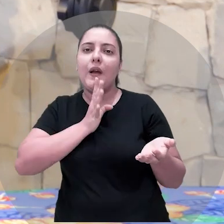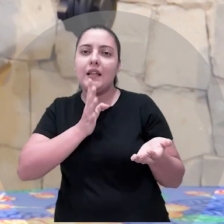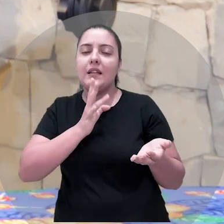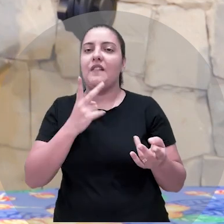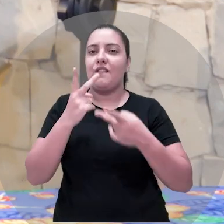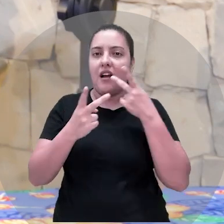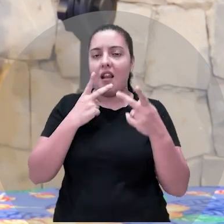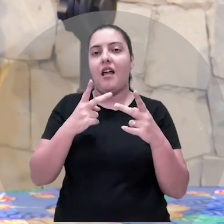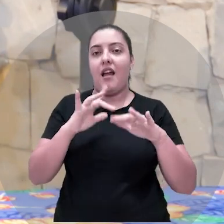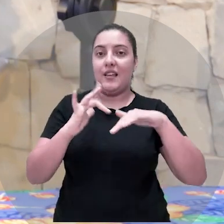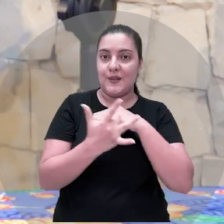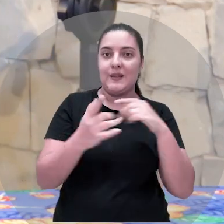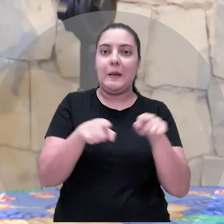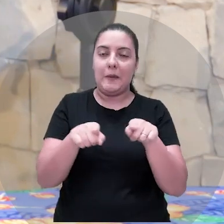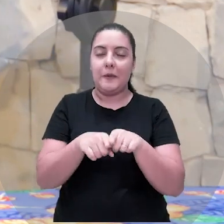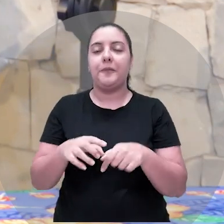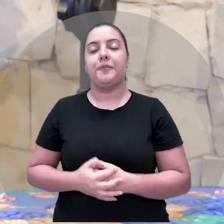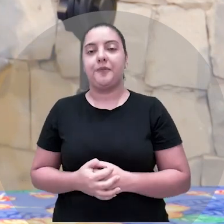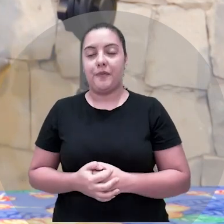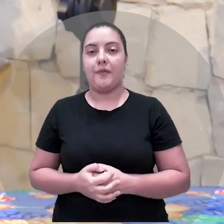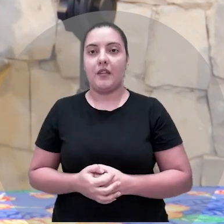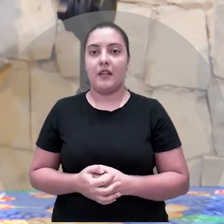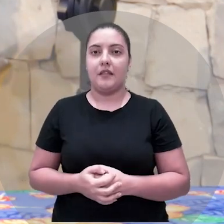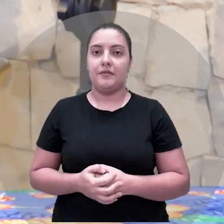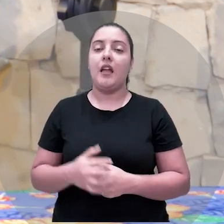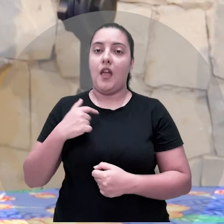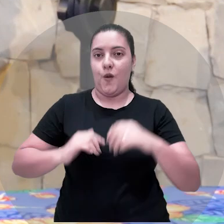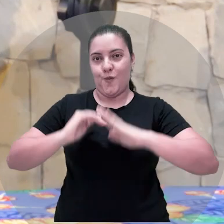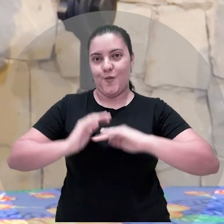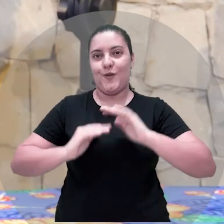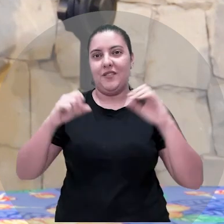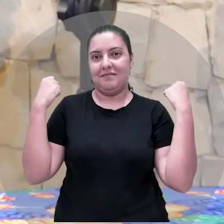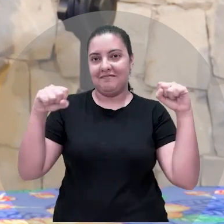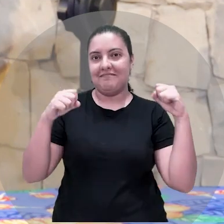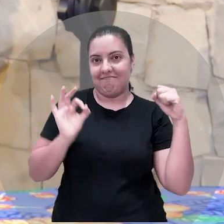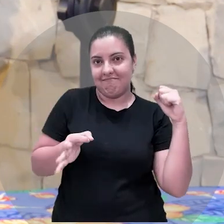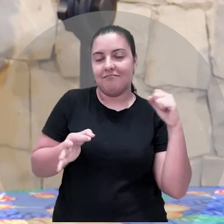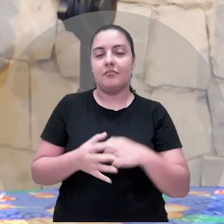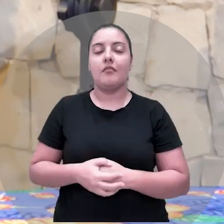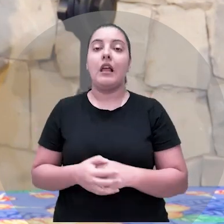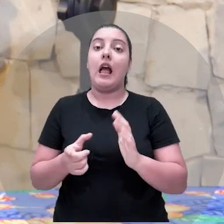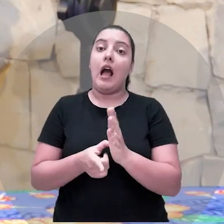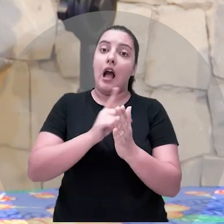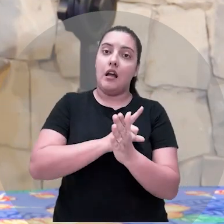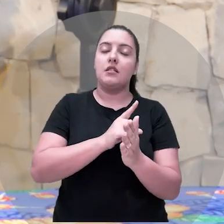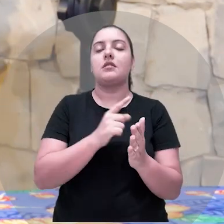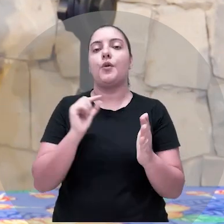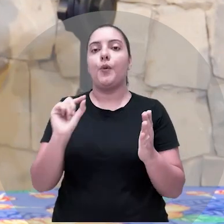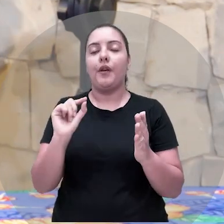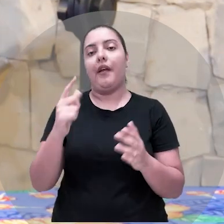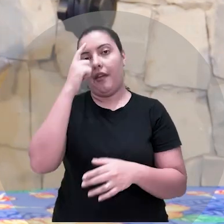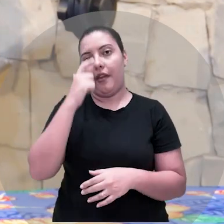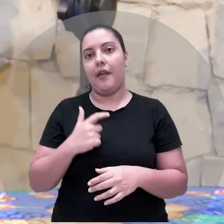mundo né não tinha muito a vivência E aí lá mesmo antes de começar a faculdade eu fui tendo um contato maior